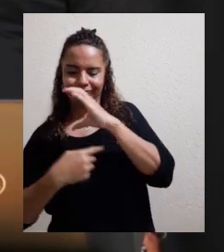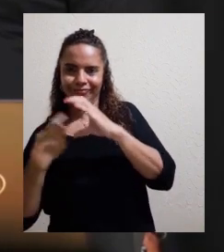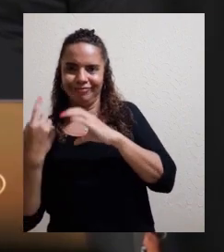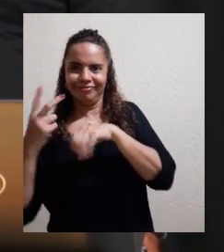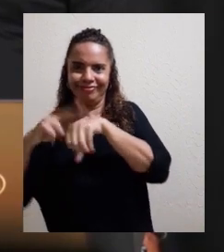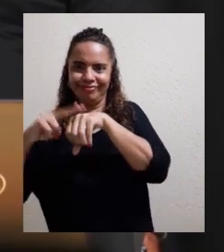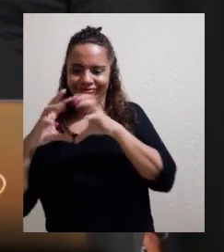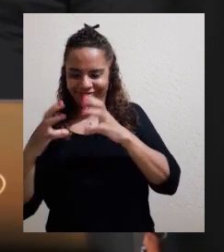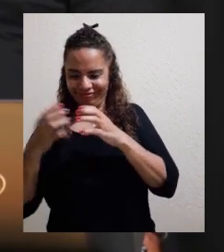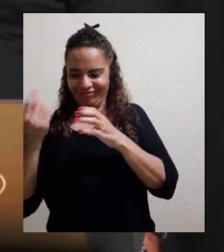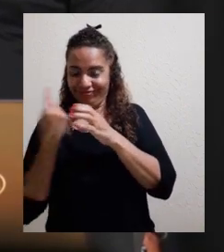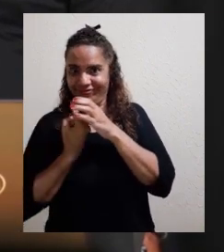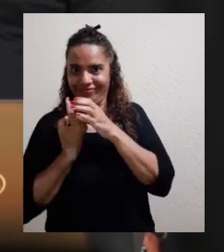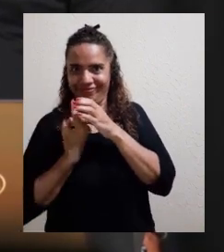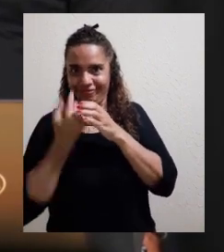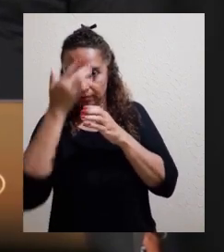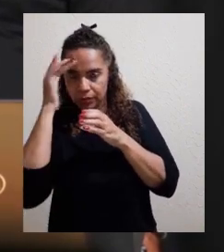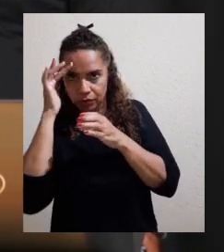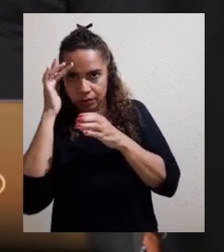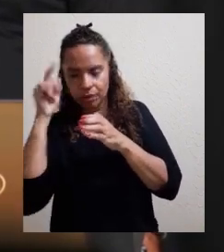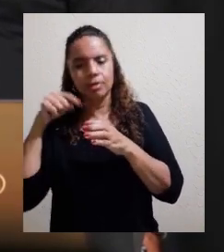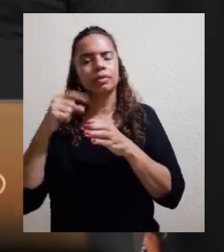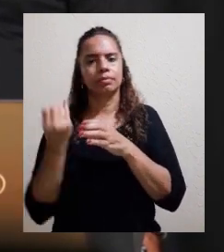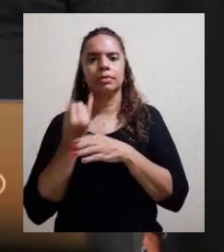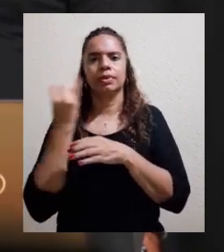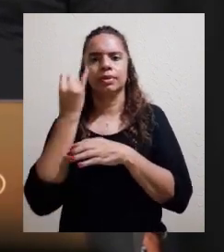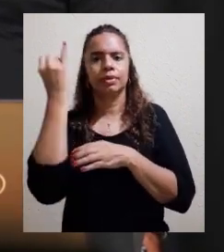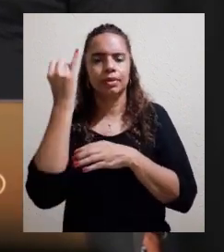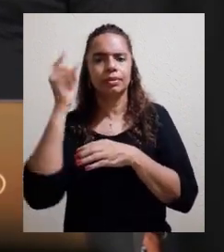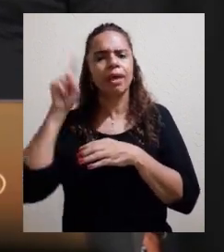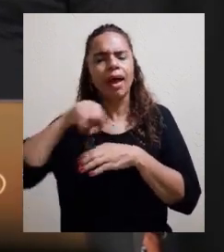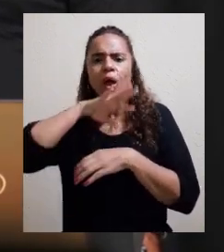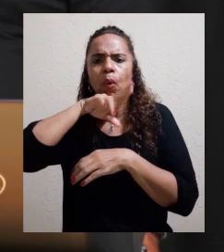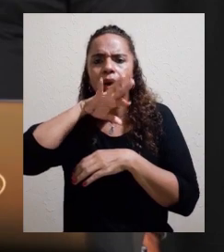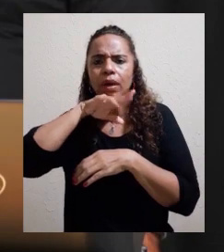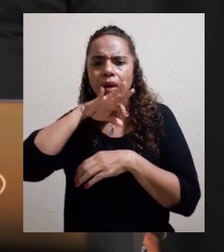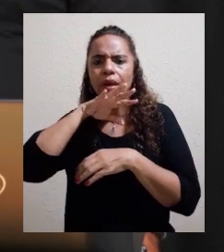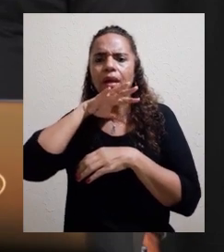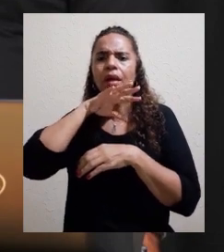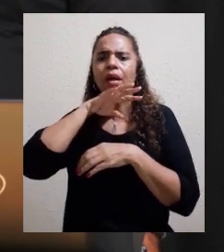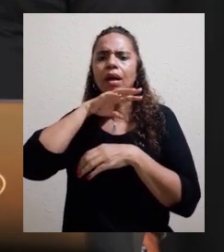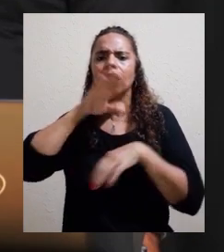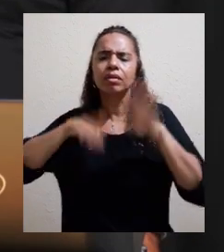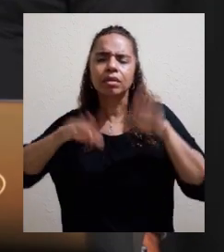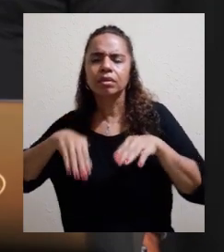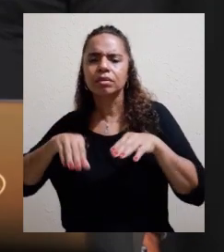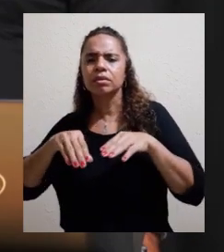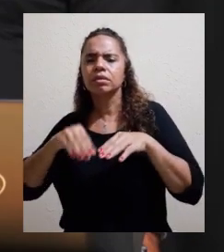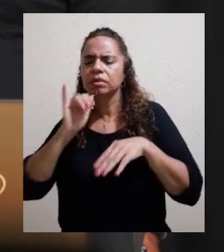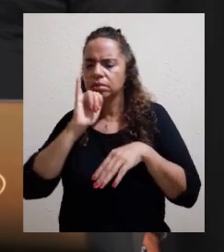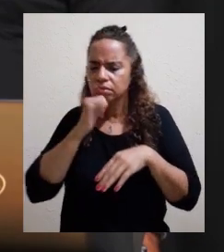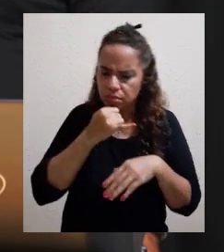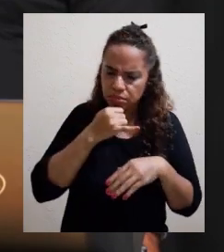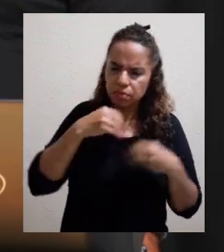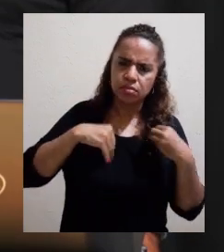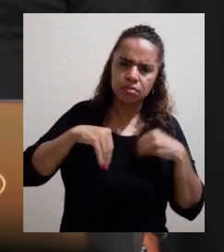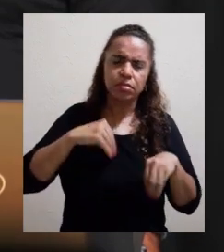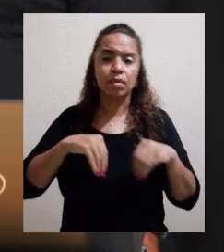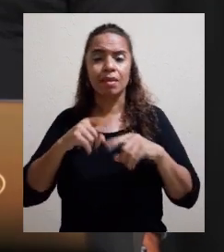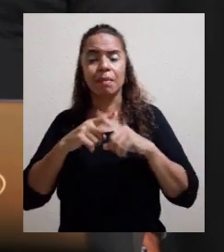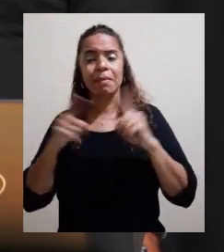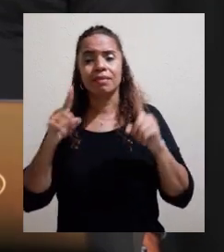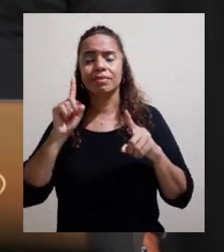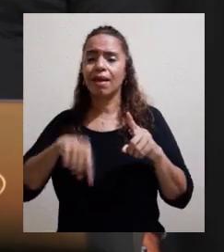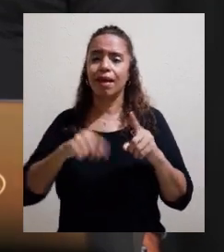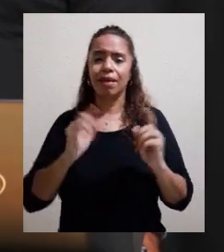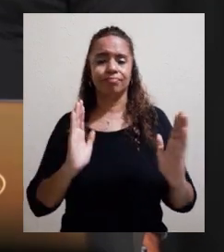liberdades cerceadas temporariamente, ruim, né? Mas que fique claro que essas restrições são temporárias e são por um bem maior,